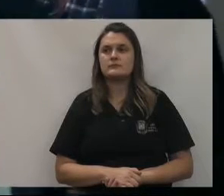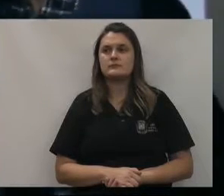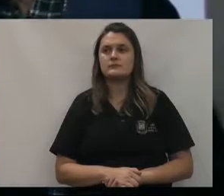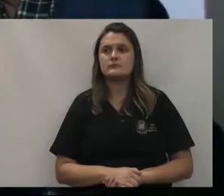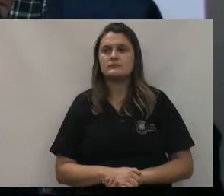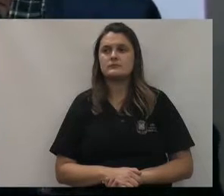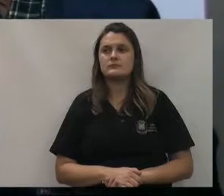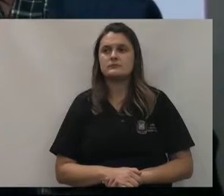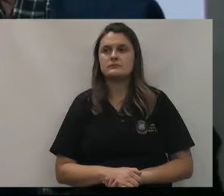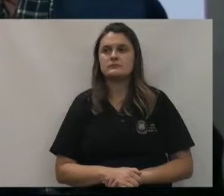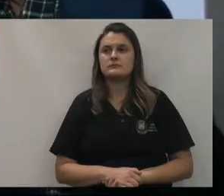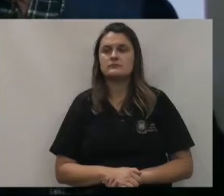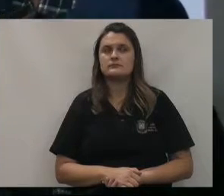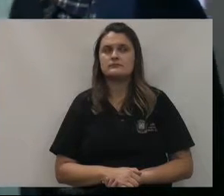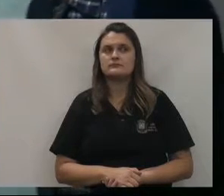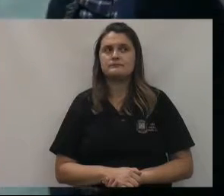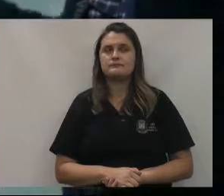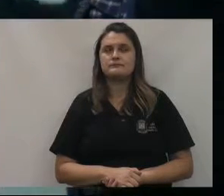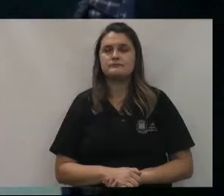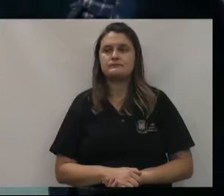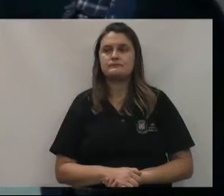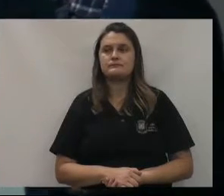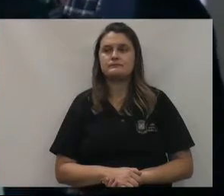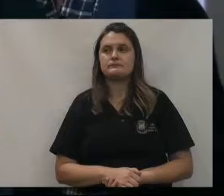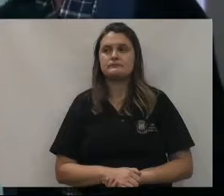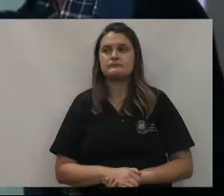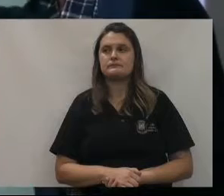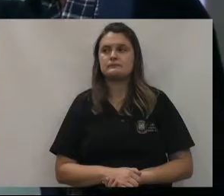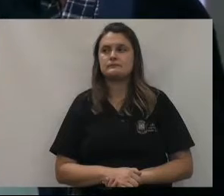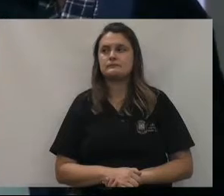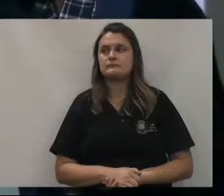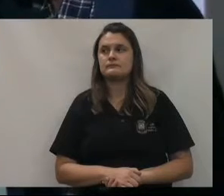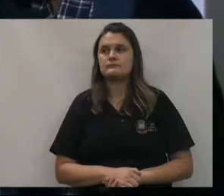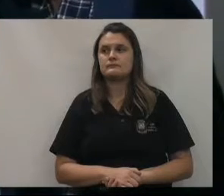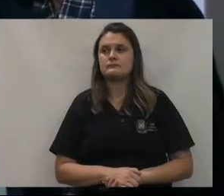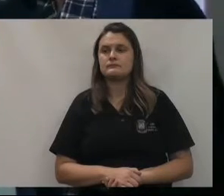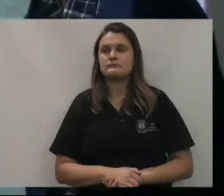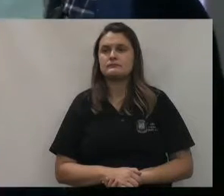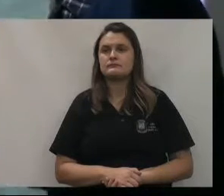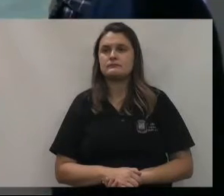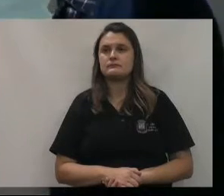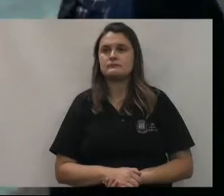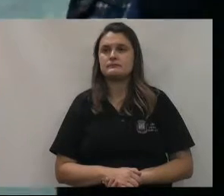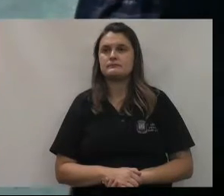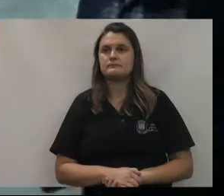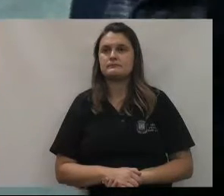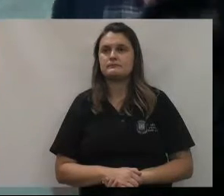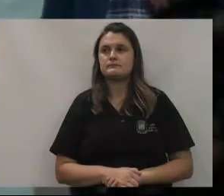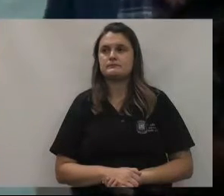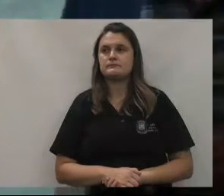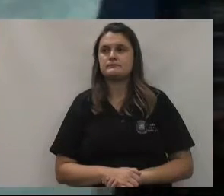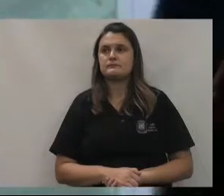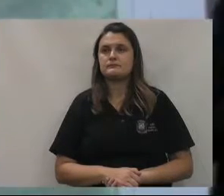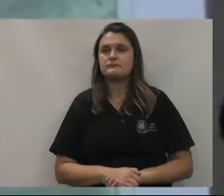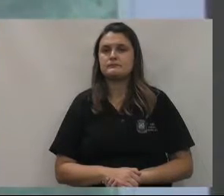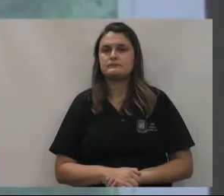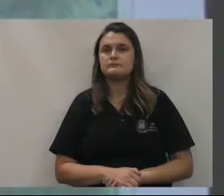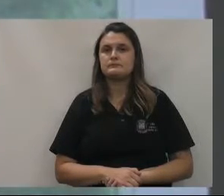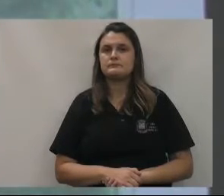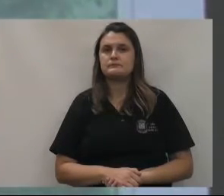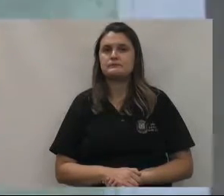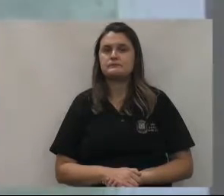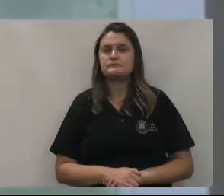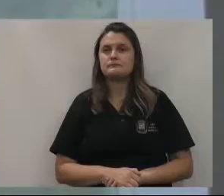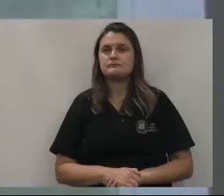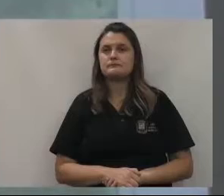tratar em nada essa pedreira que está aqui do lado. Isso aqui dá 900 metros. O projeto, nós temos o estudo